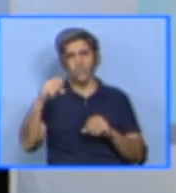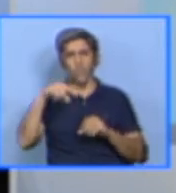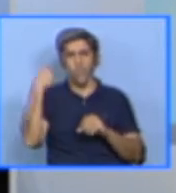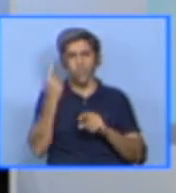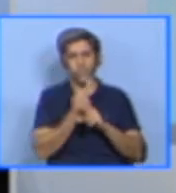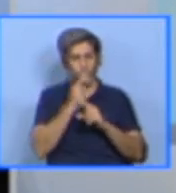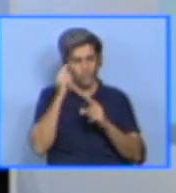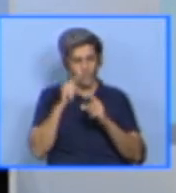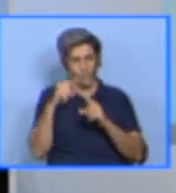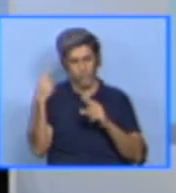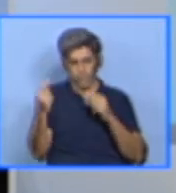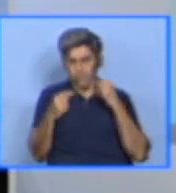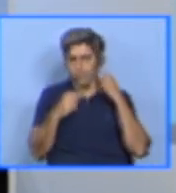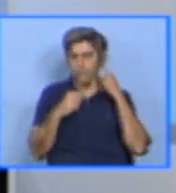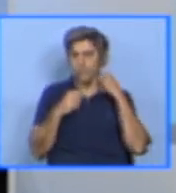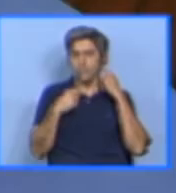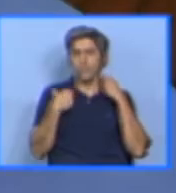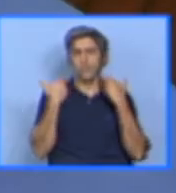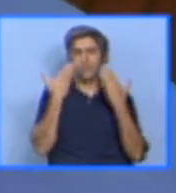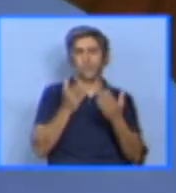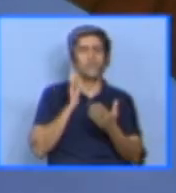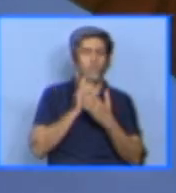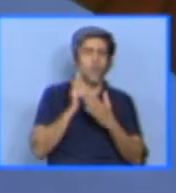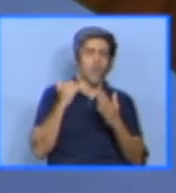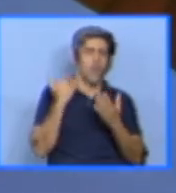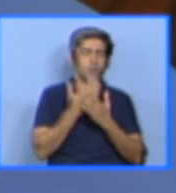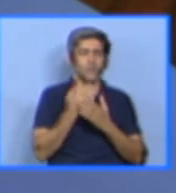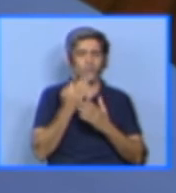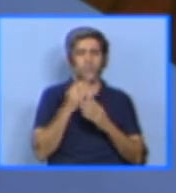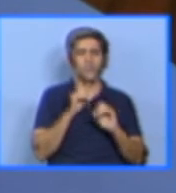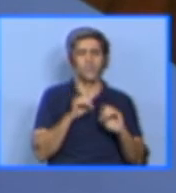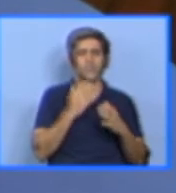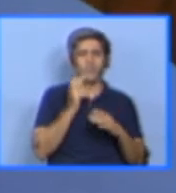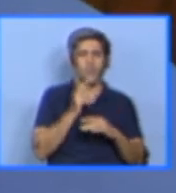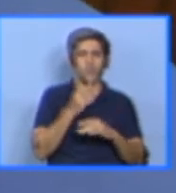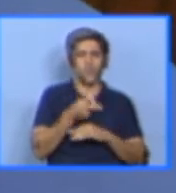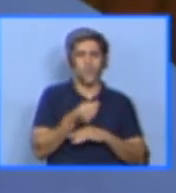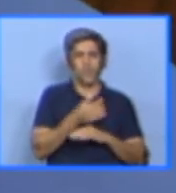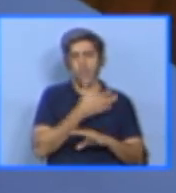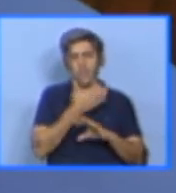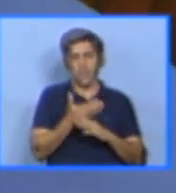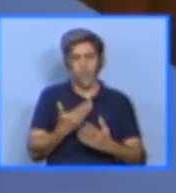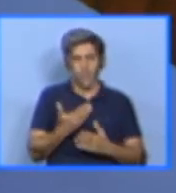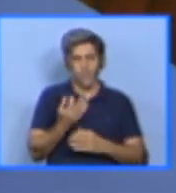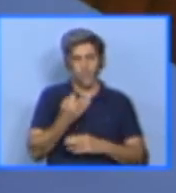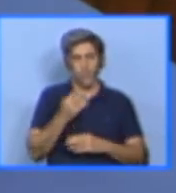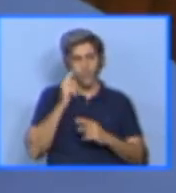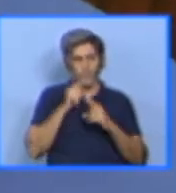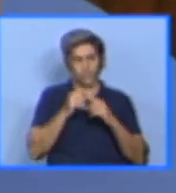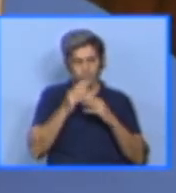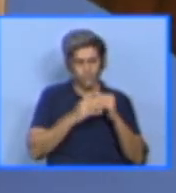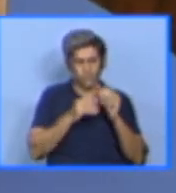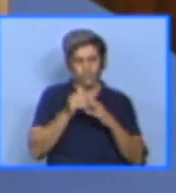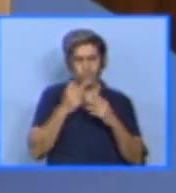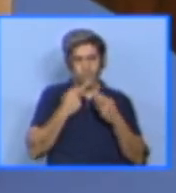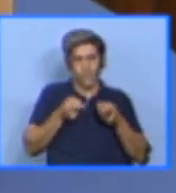e, portanto, a grande ajuda que nós demos nos últimos anos, em particular desde os inícios dos anos 90 até agora, foi de facto na